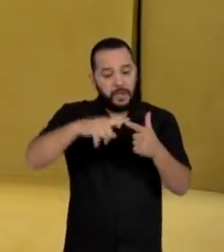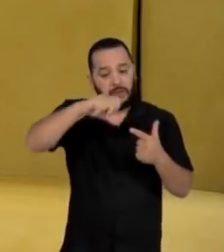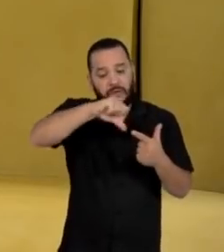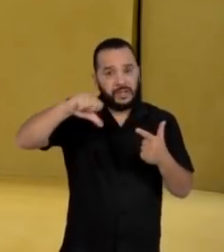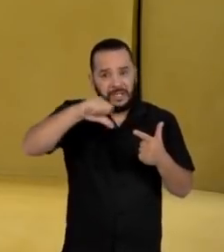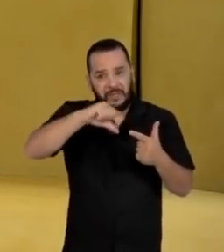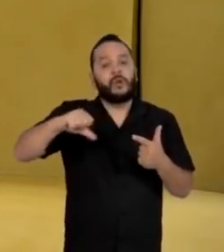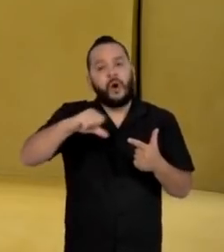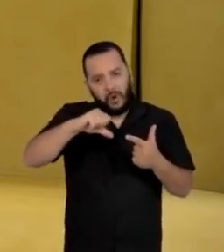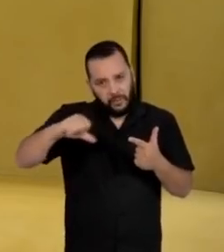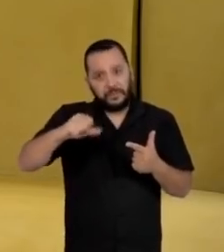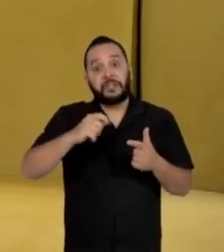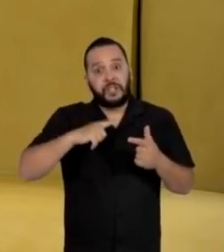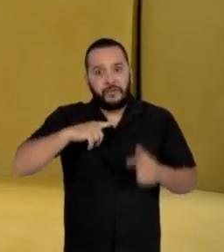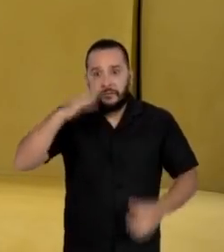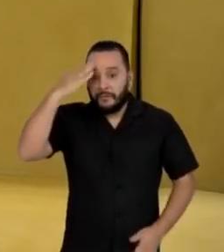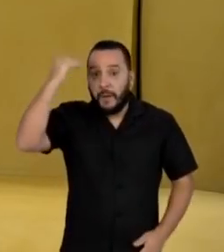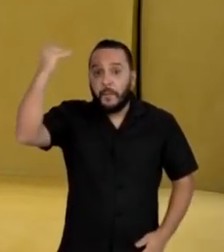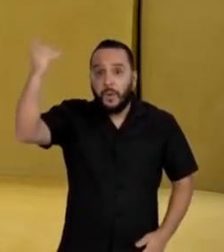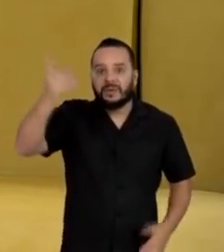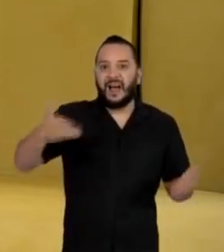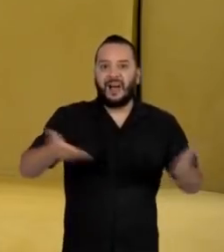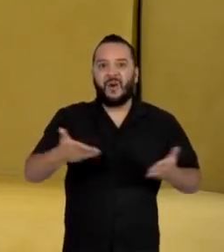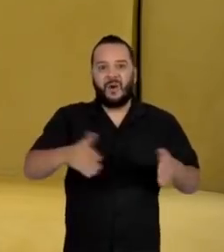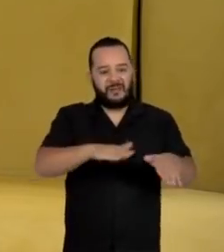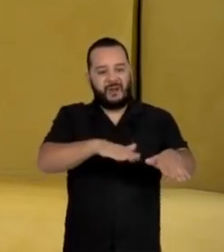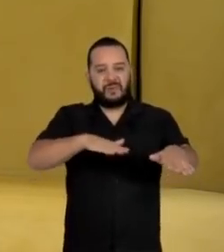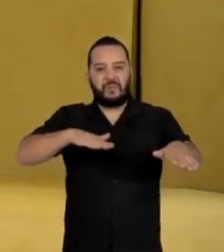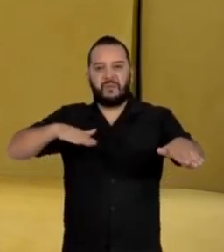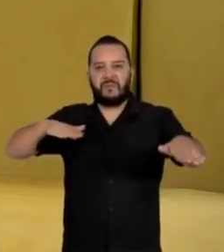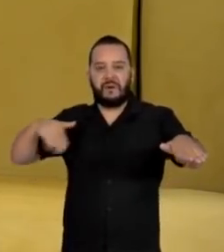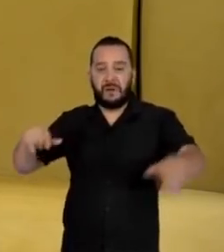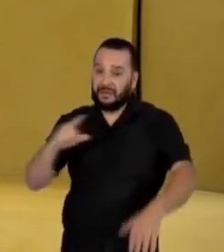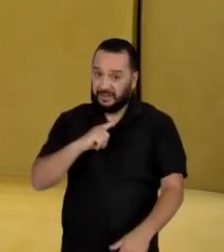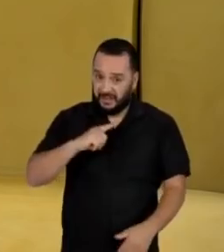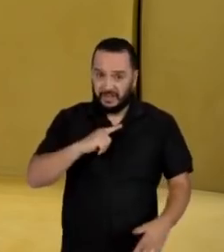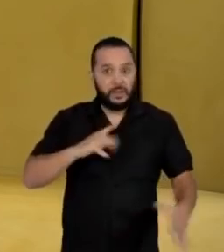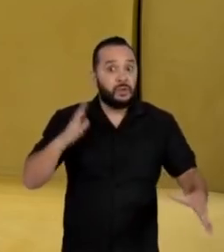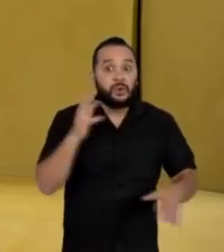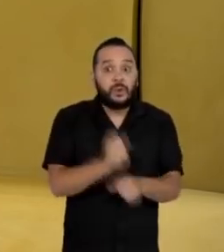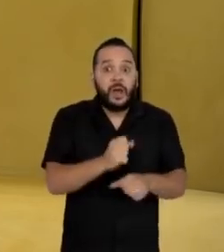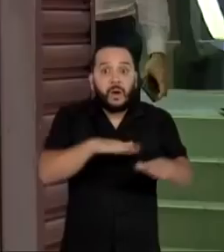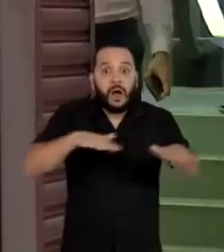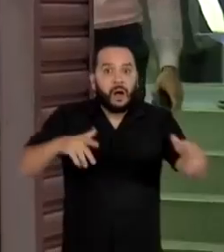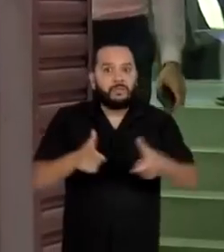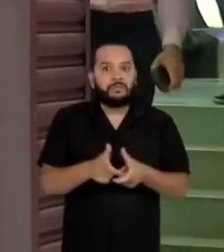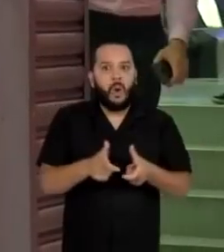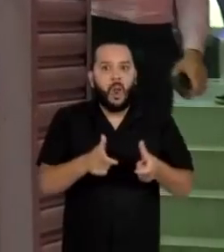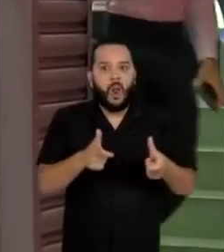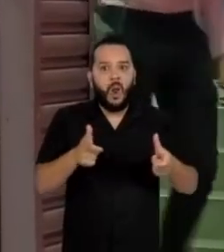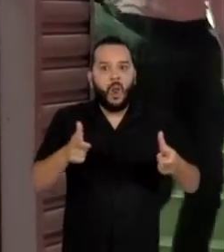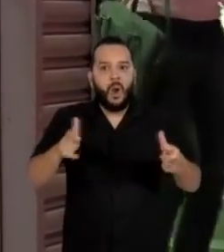no aumento do trânsito nas grandes cidades. O número de veículos em circulação aumentou.